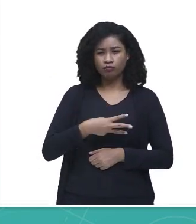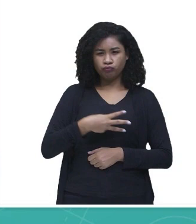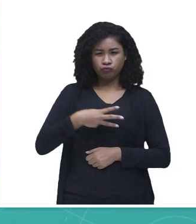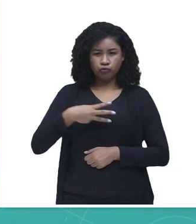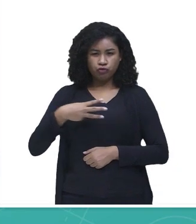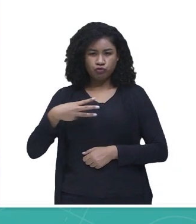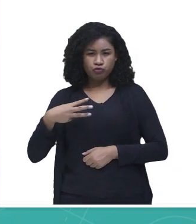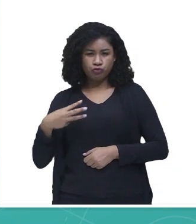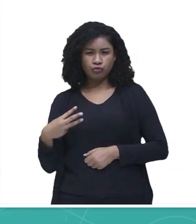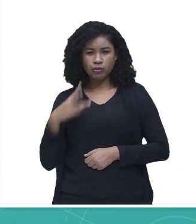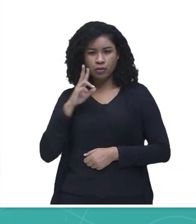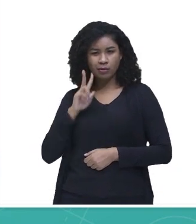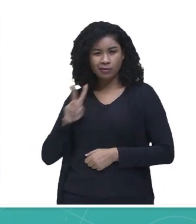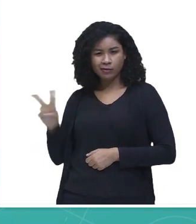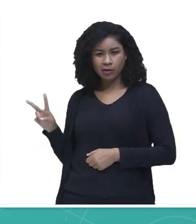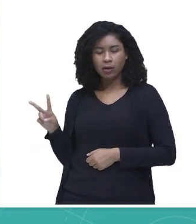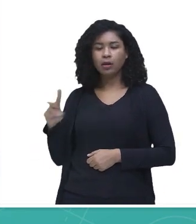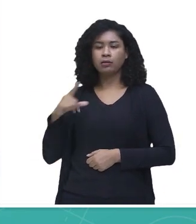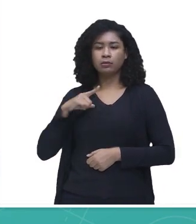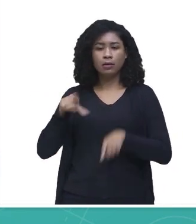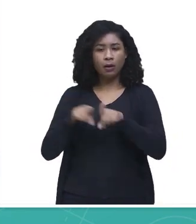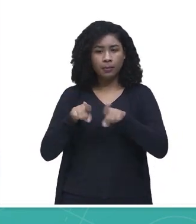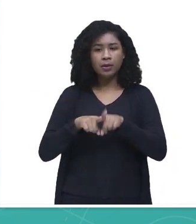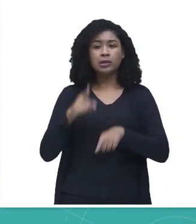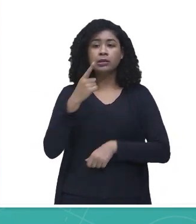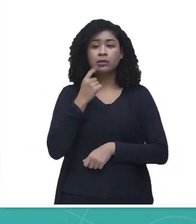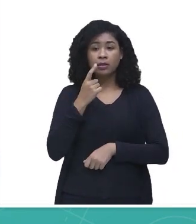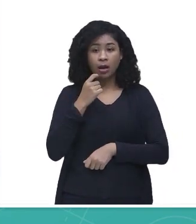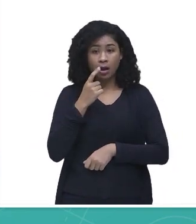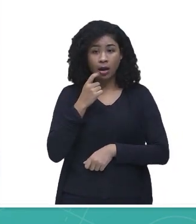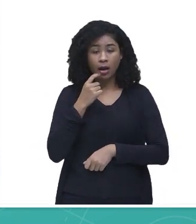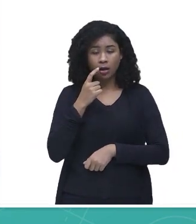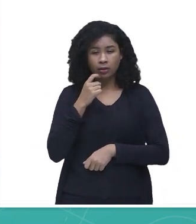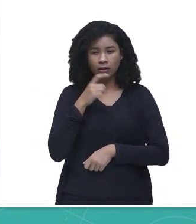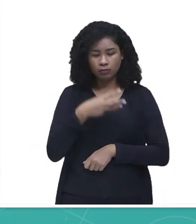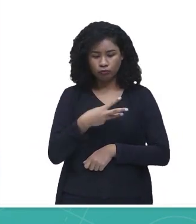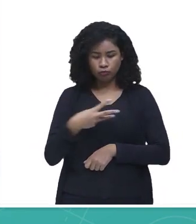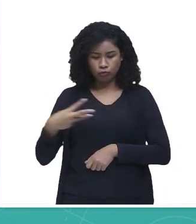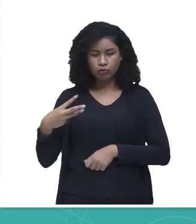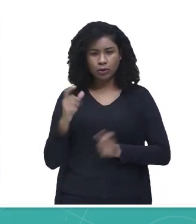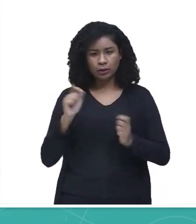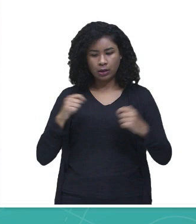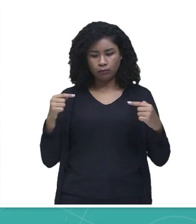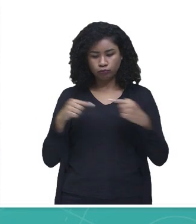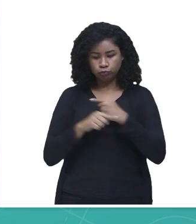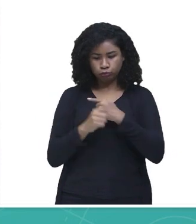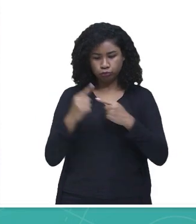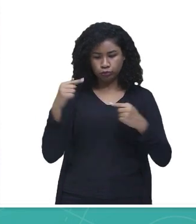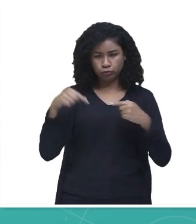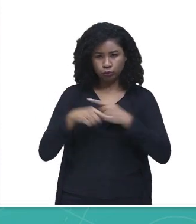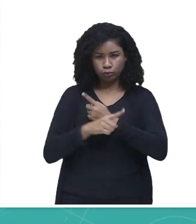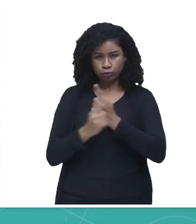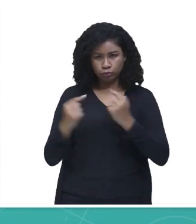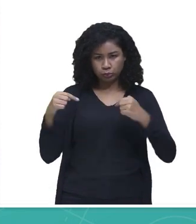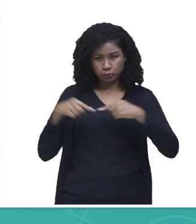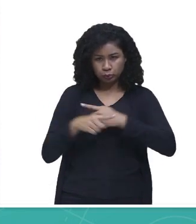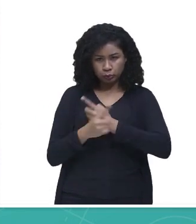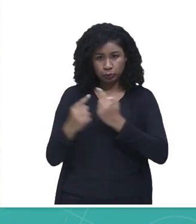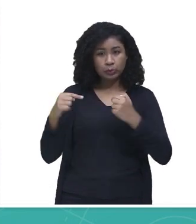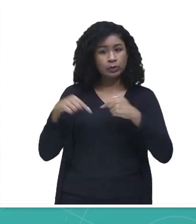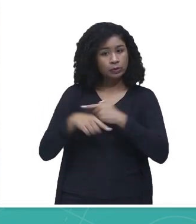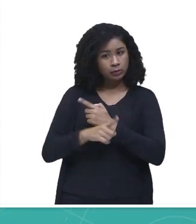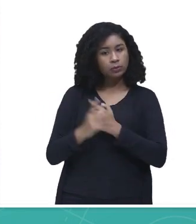aí o sangue. O sangue, quando ele for mandado para o coração, ele já está com a sua troca gasosa